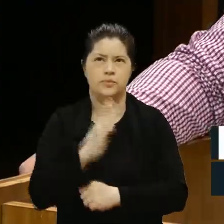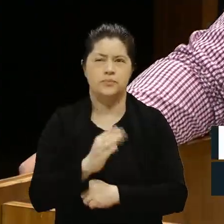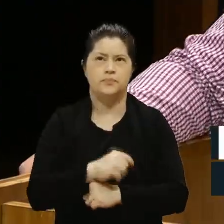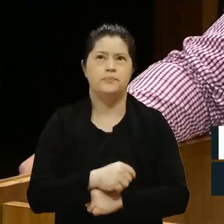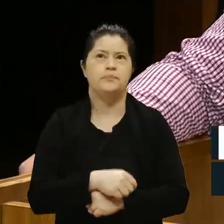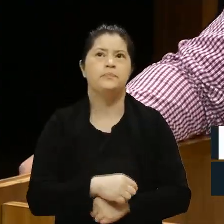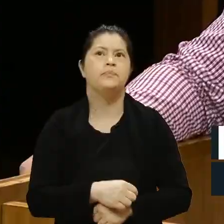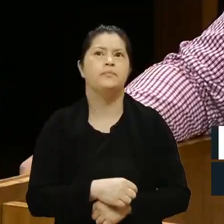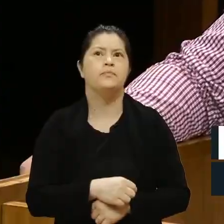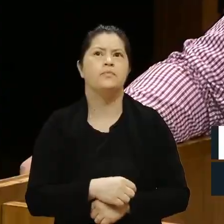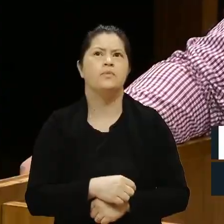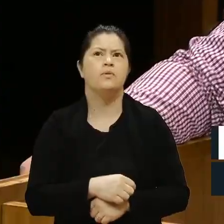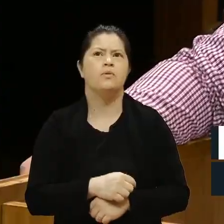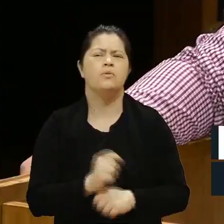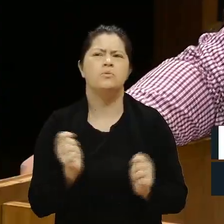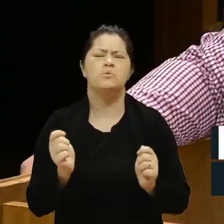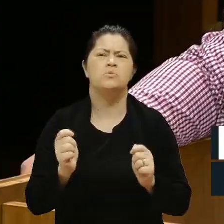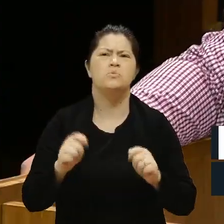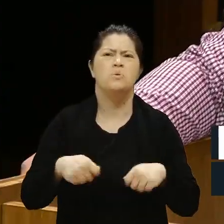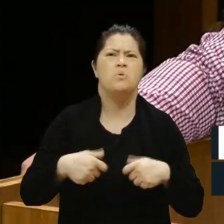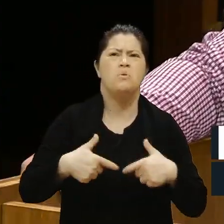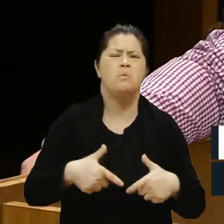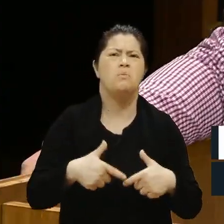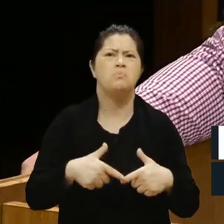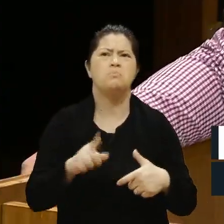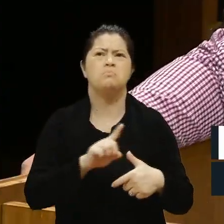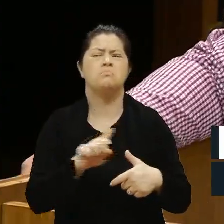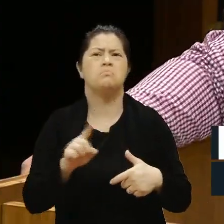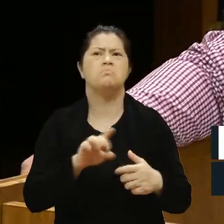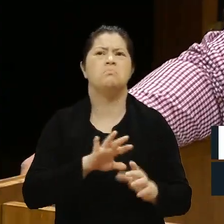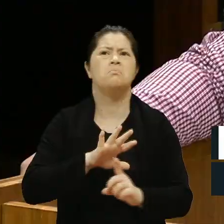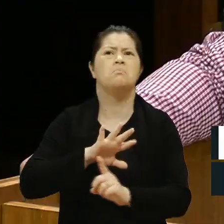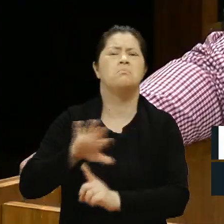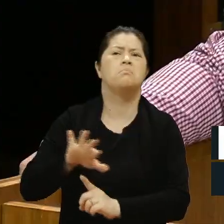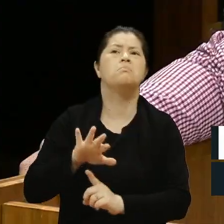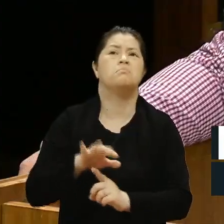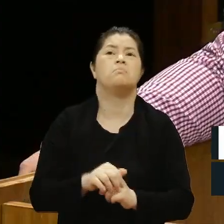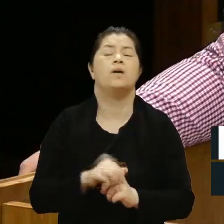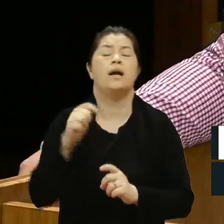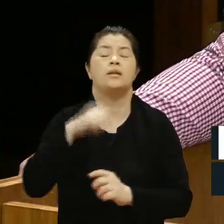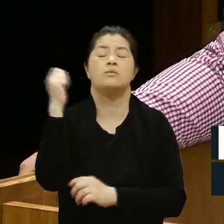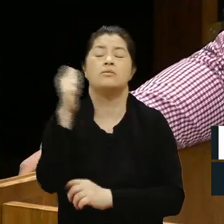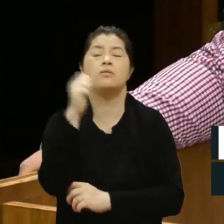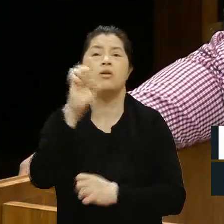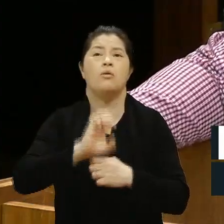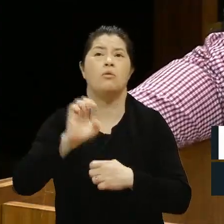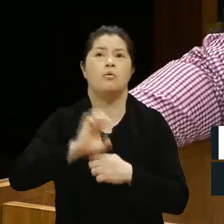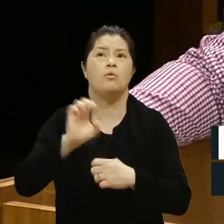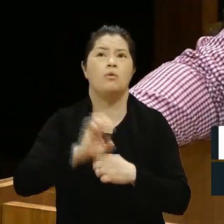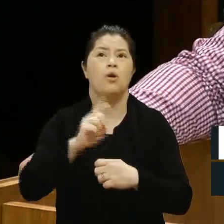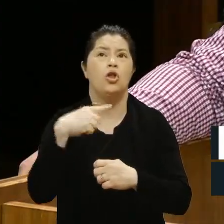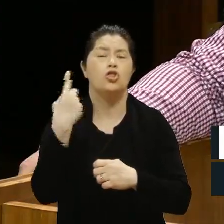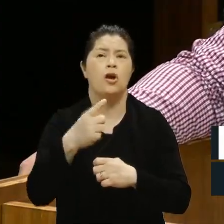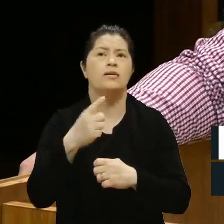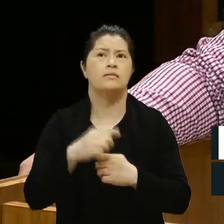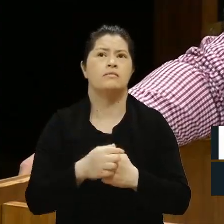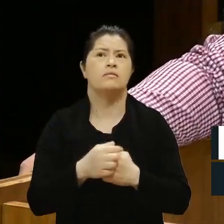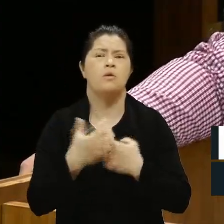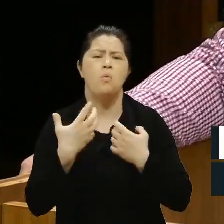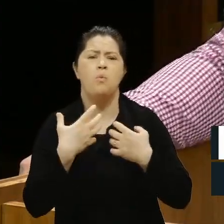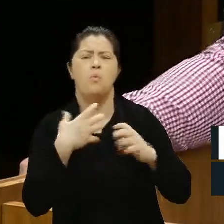contra a privatização do setor de energia elétrica. Aqui no estado do Rio Grande do Sul, fomos contra